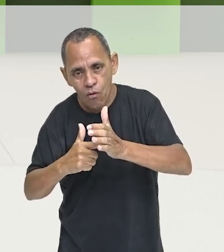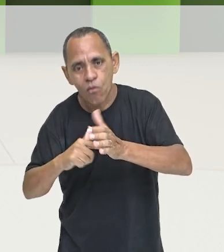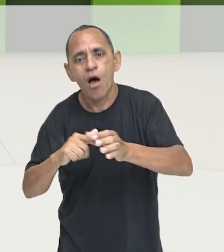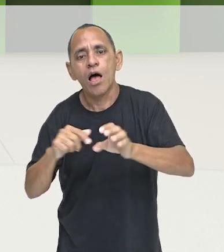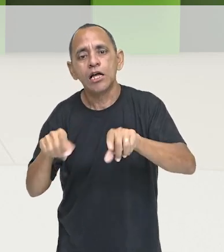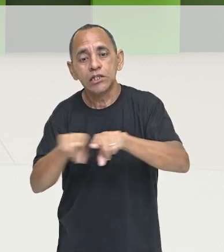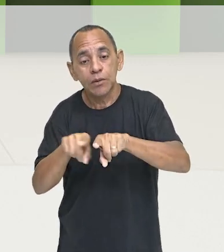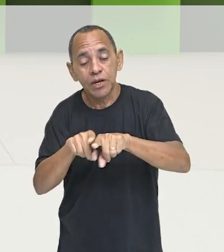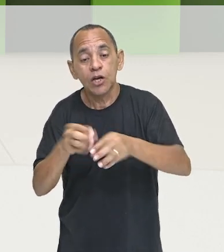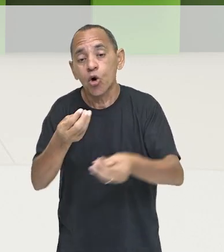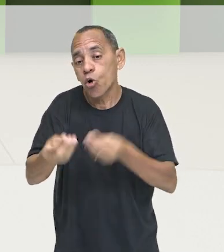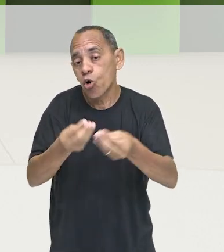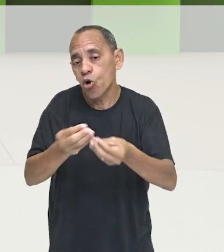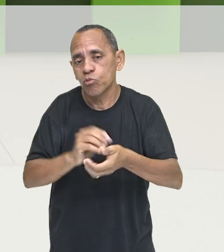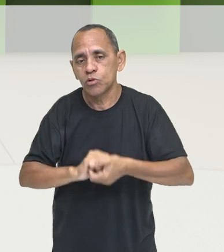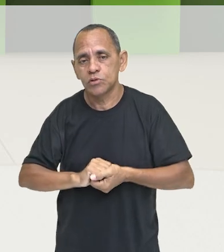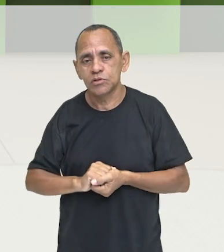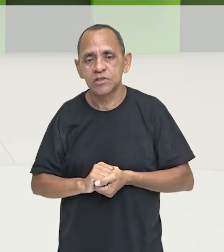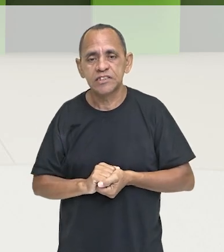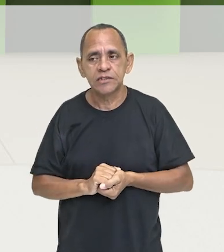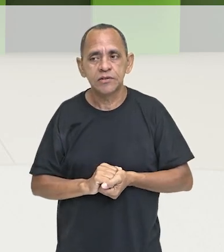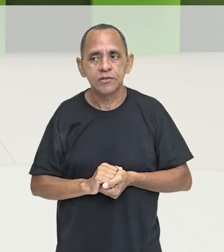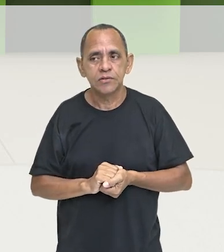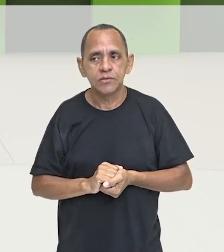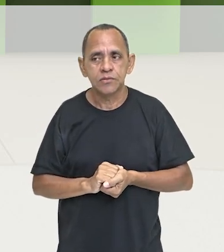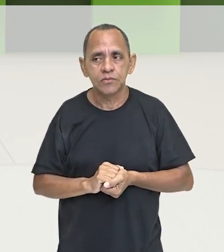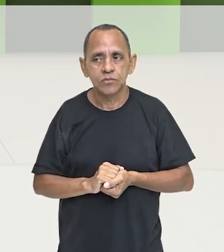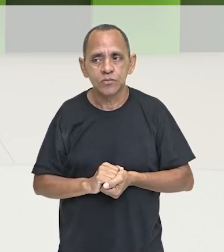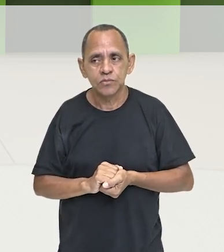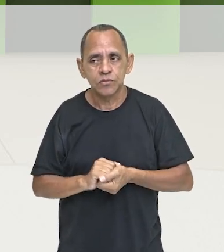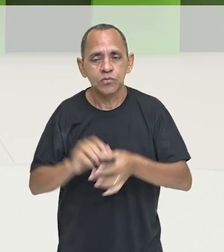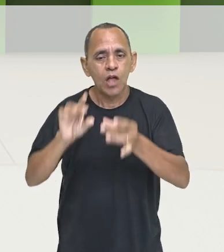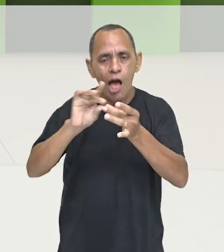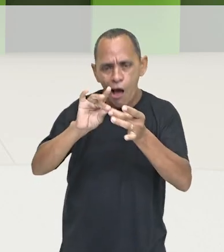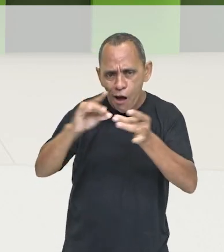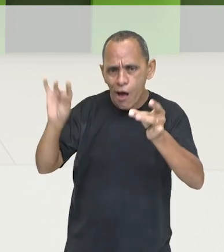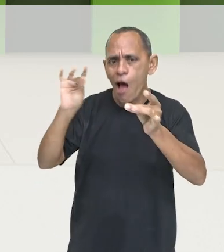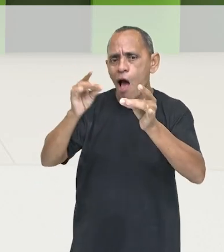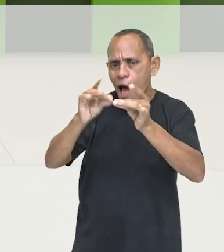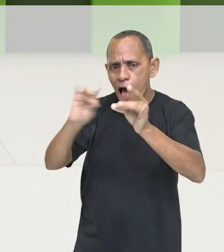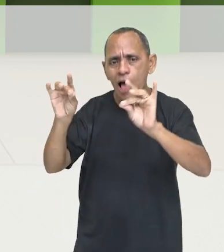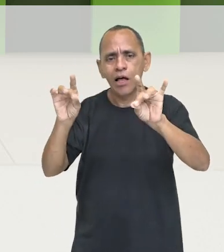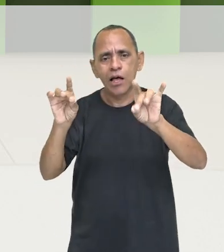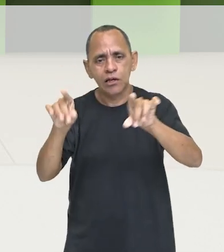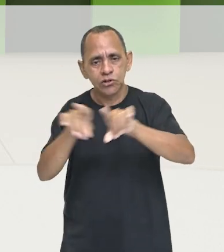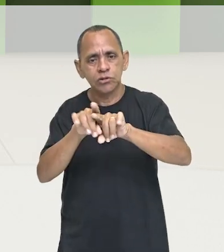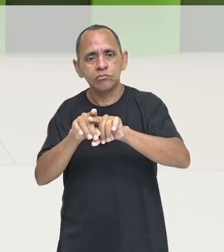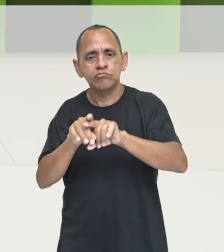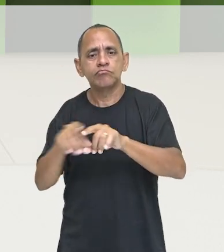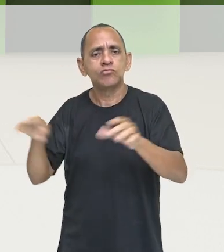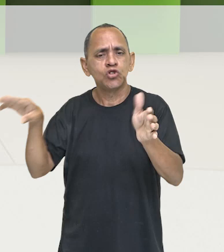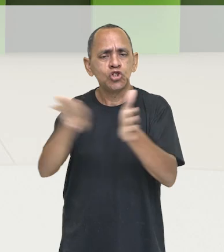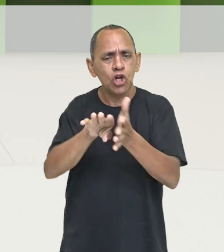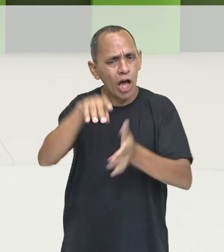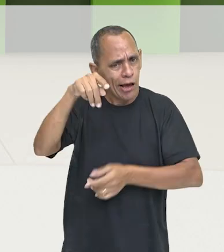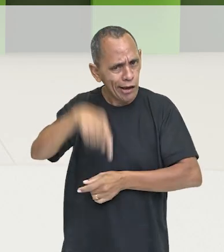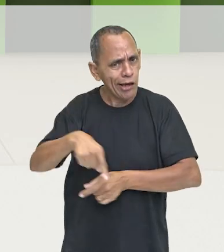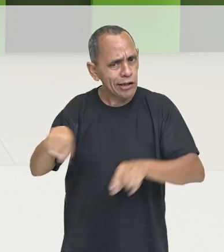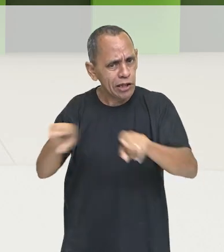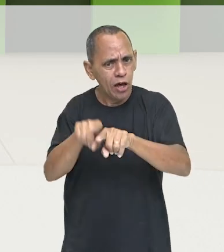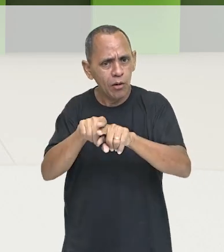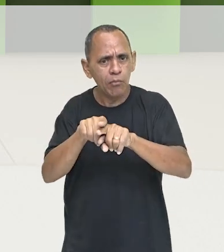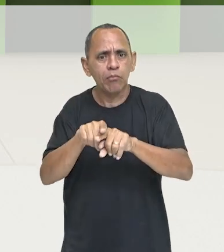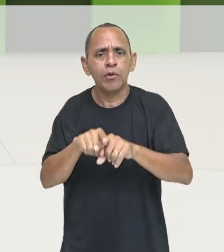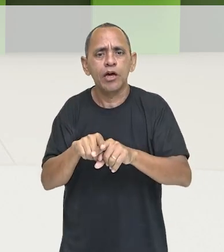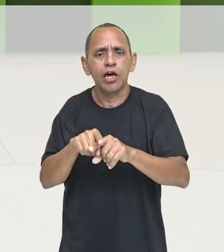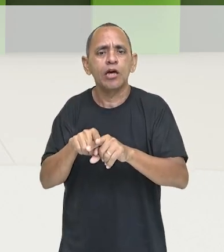energia elétrica é distribuída e chega até as nossas casas, chega aqui no estúdio, né, porque sem a energia elétrica